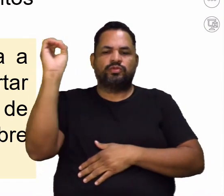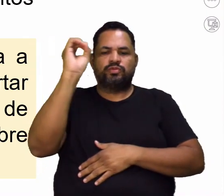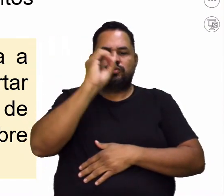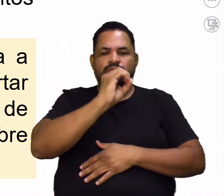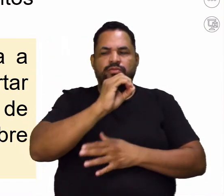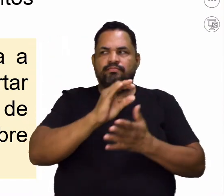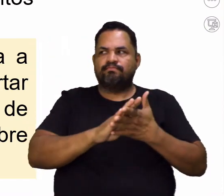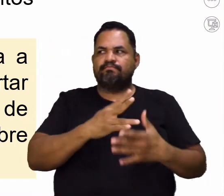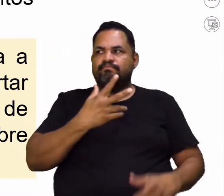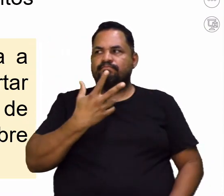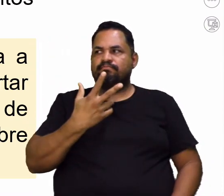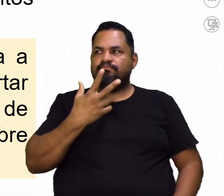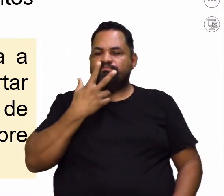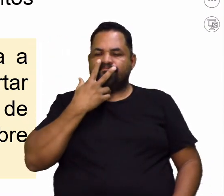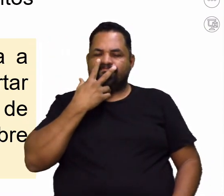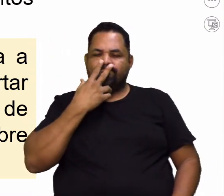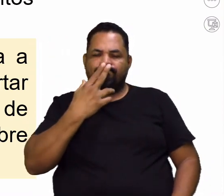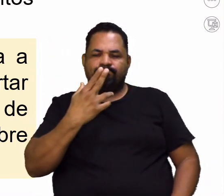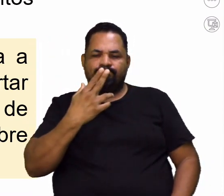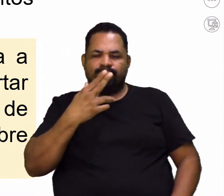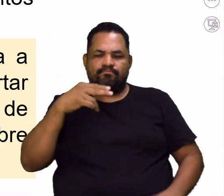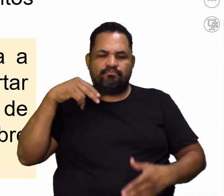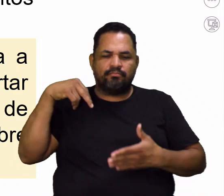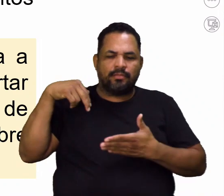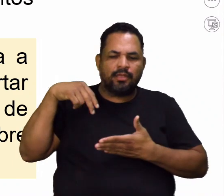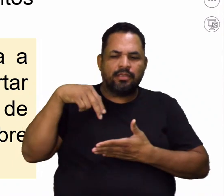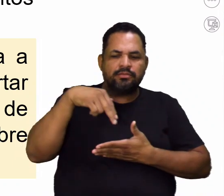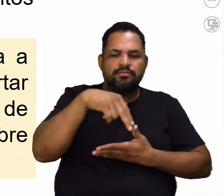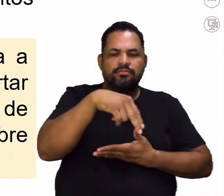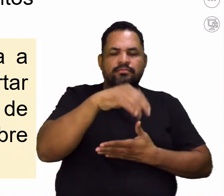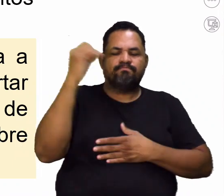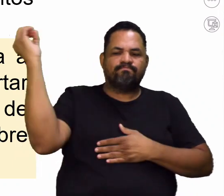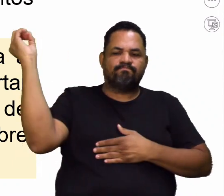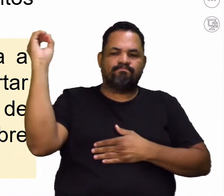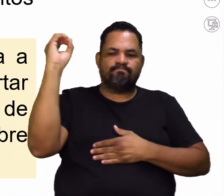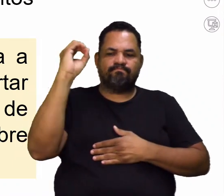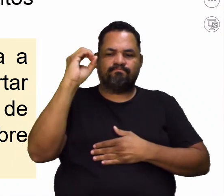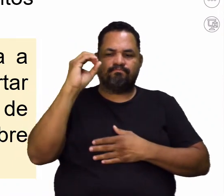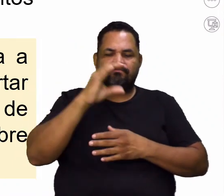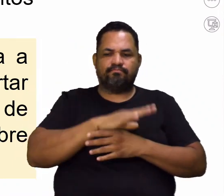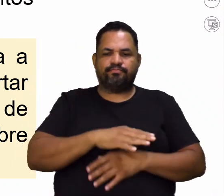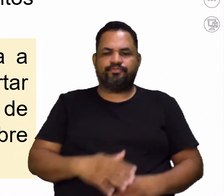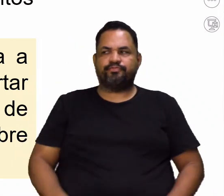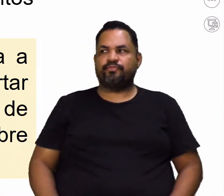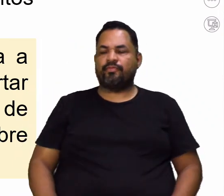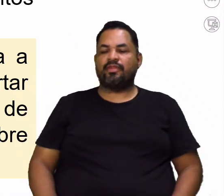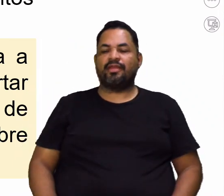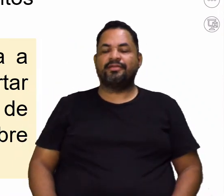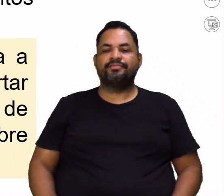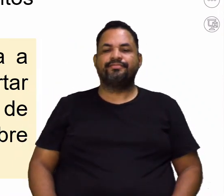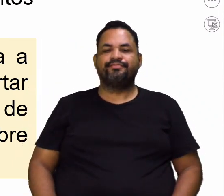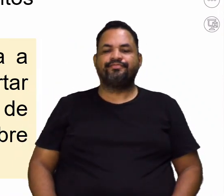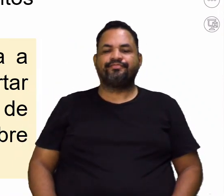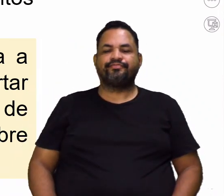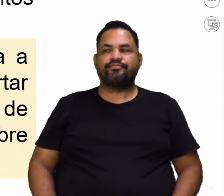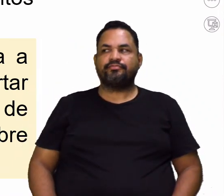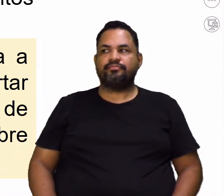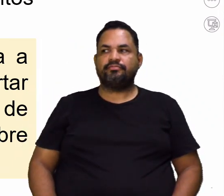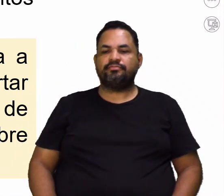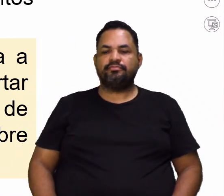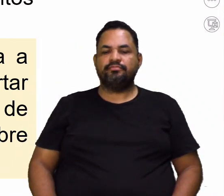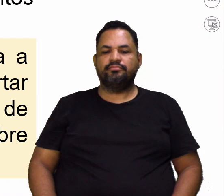da impressão amadinho que ele vinha caminhando Então essas ações é o que se essas características dizendo melhor